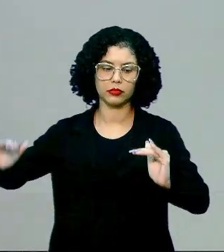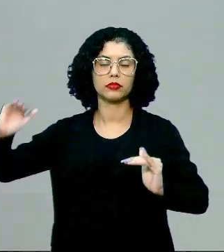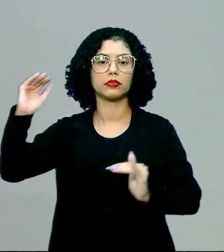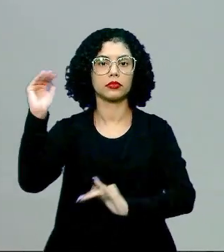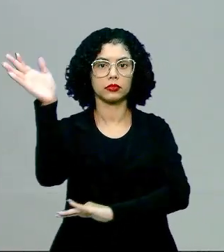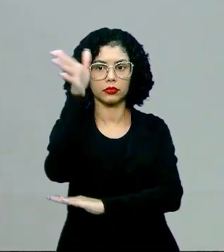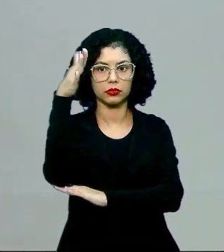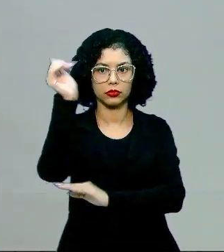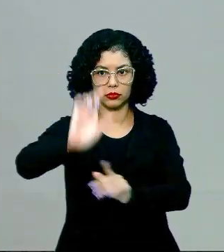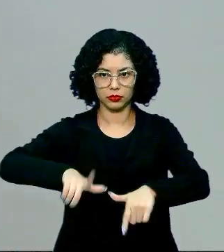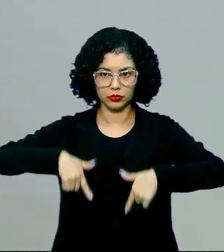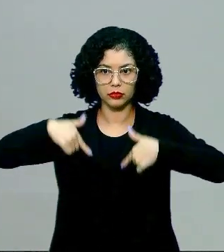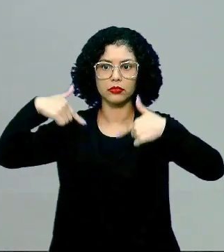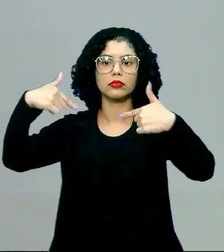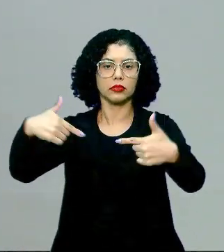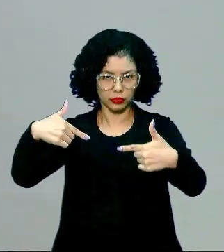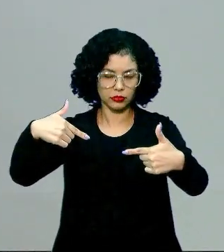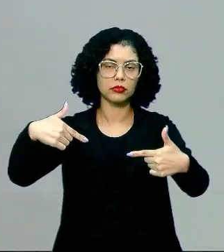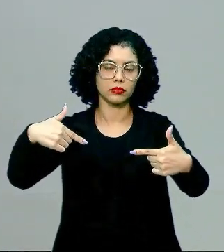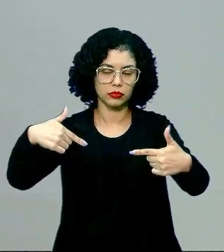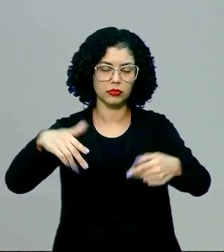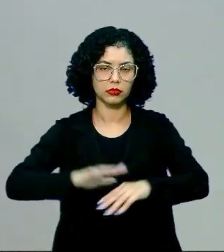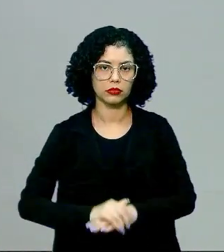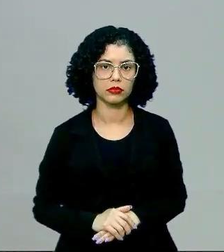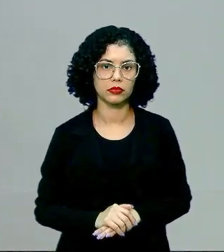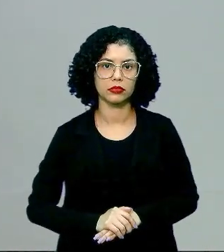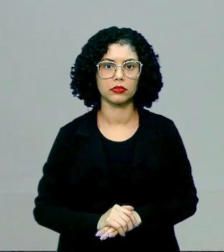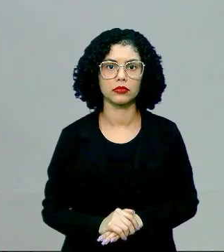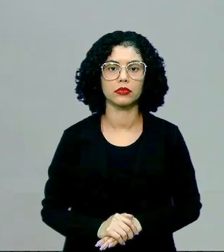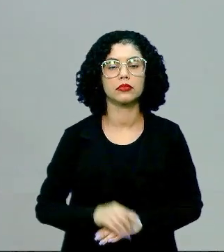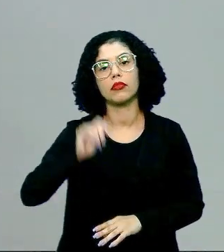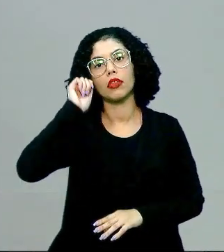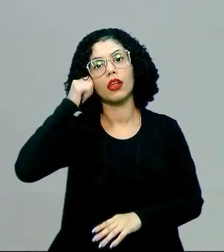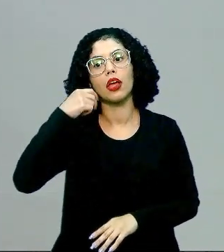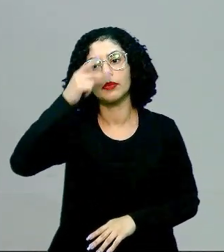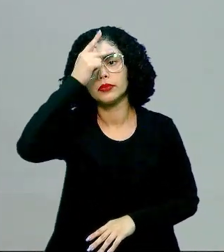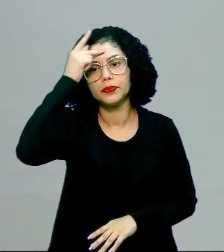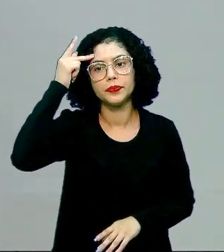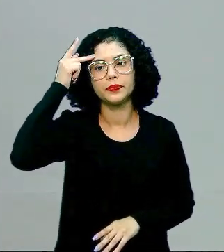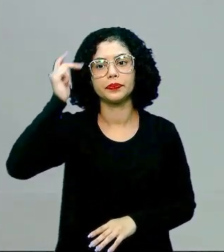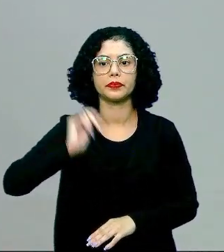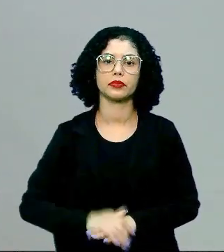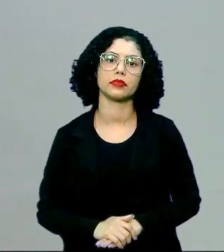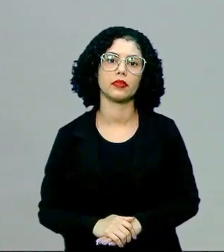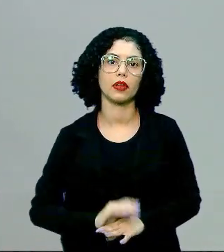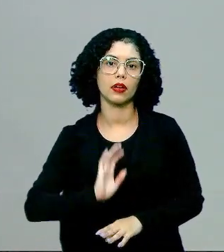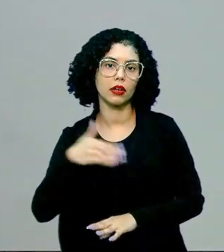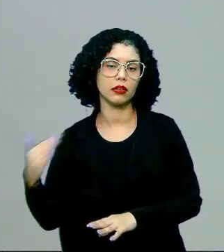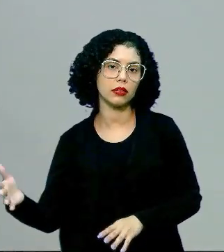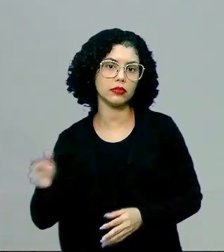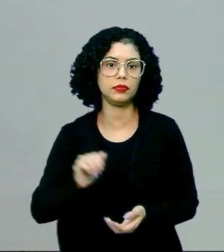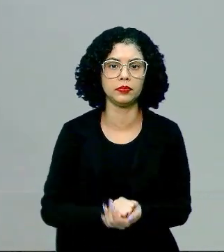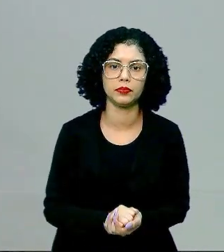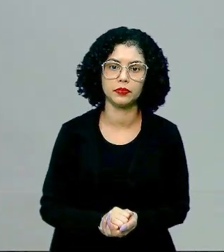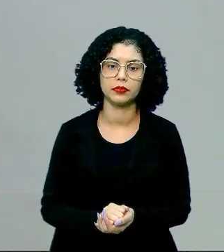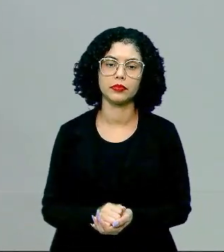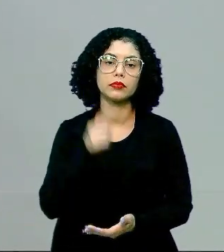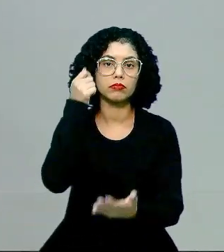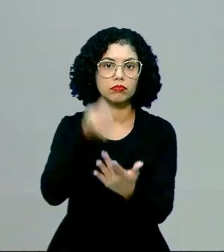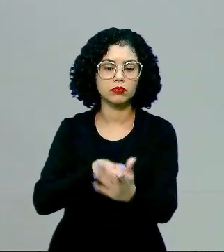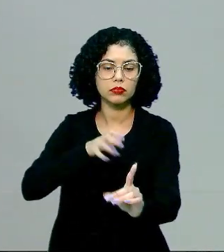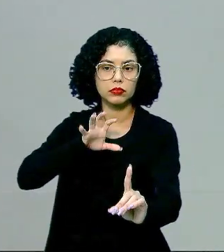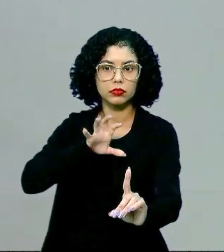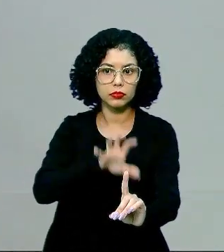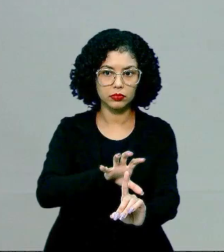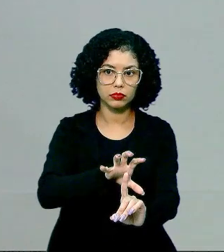essa bandeira da defesa do meio ambiente. O negro, a pessoa negra, quando ela é